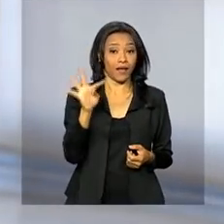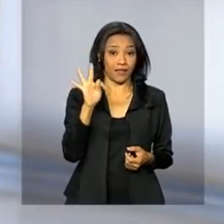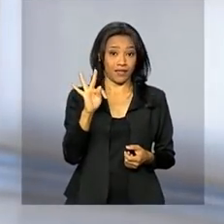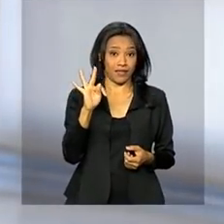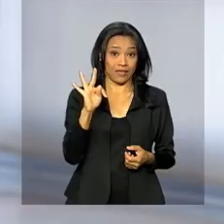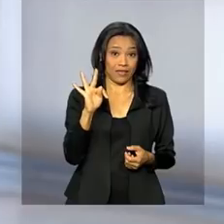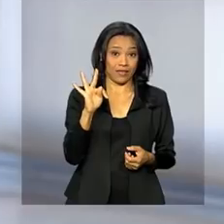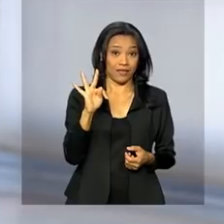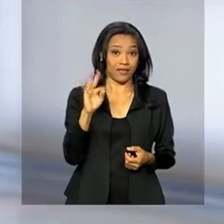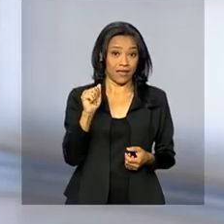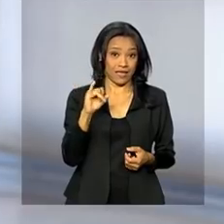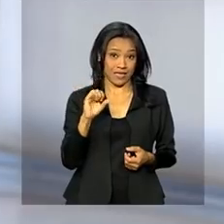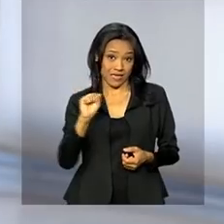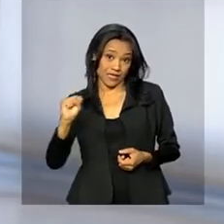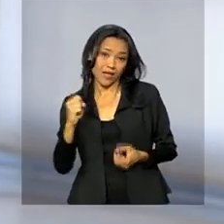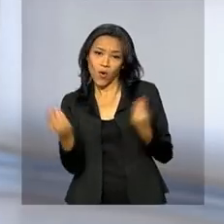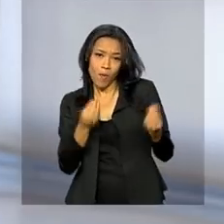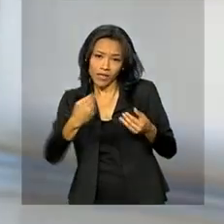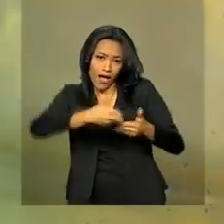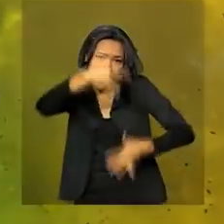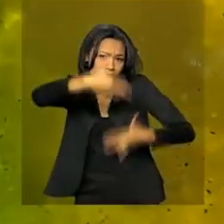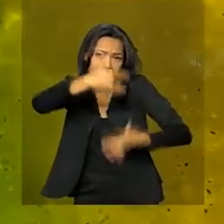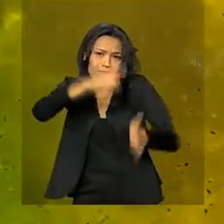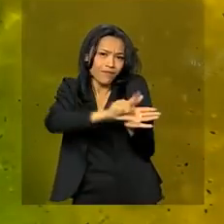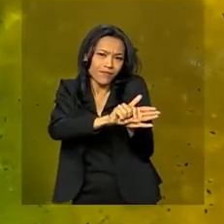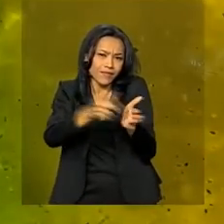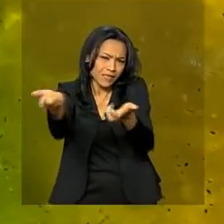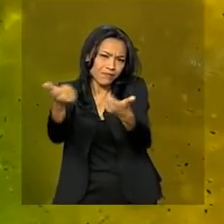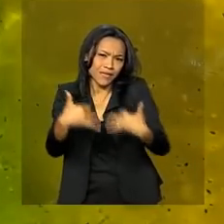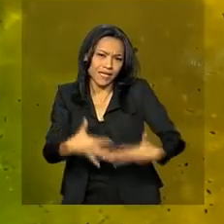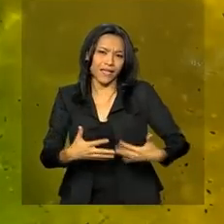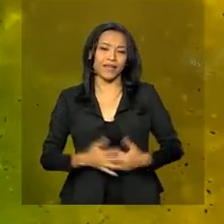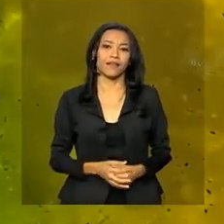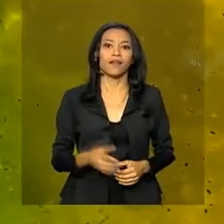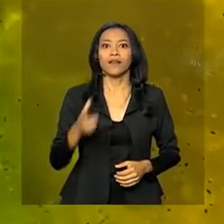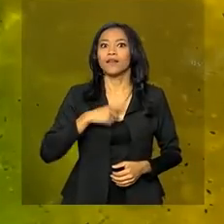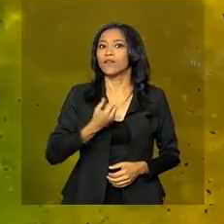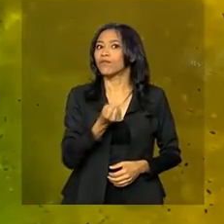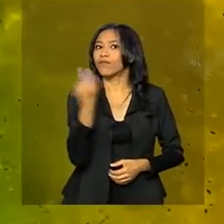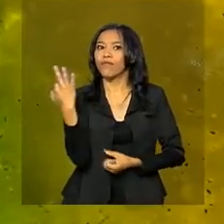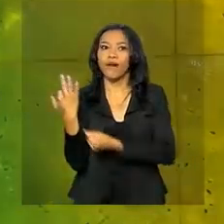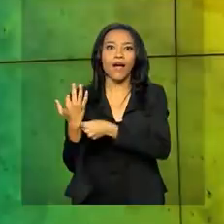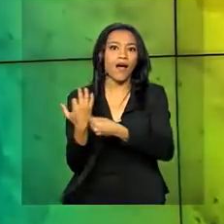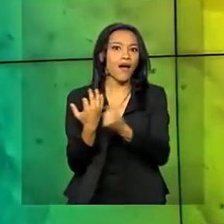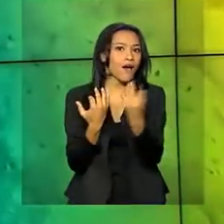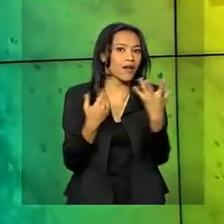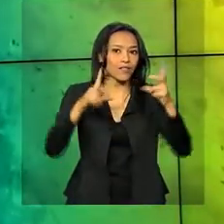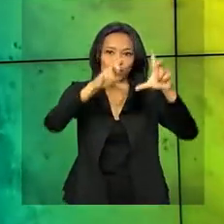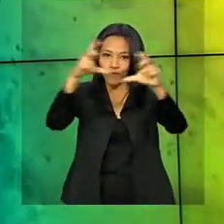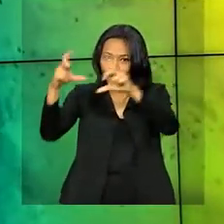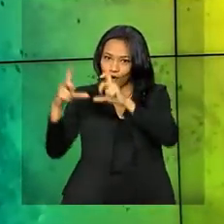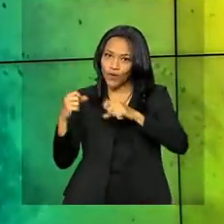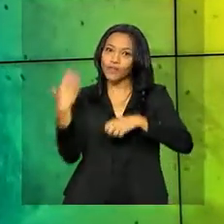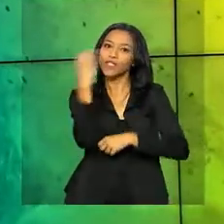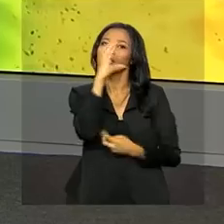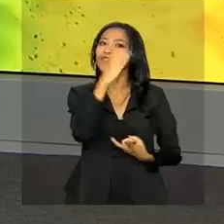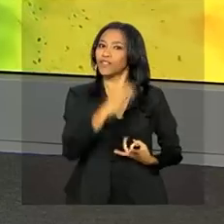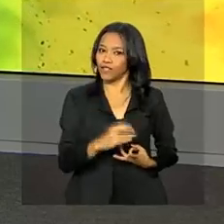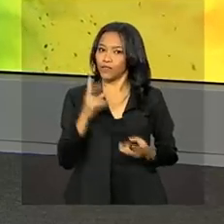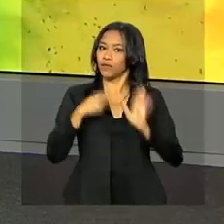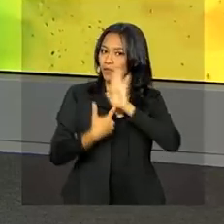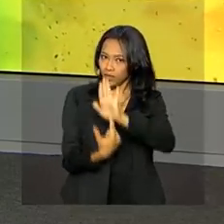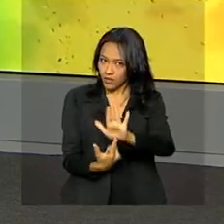participação em nossas redes sociais. Fala aí, Thaísa, conta pra gente. Eu tenho várias fotos e vídeos aqui para mostrar para vocês, Roberto. Vamos dar uma